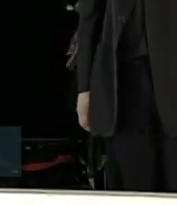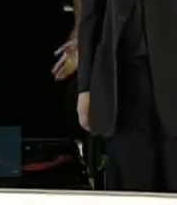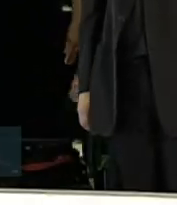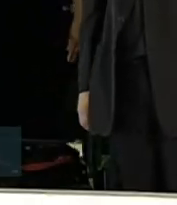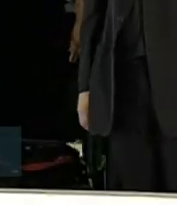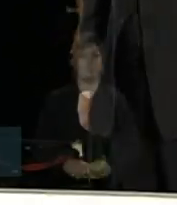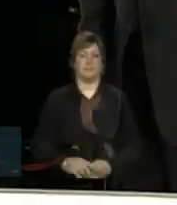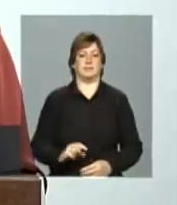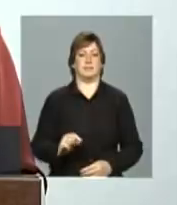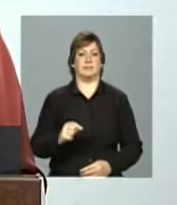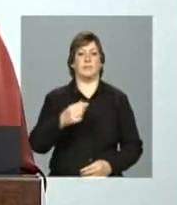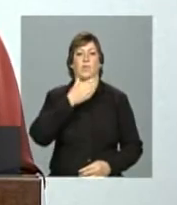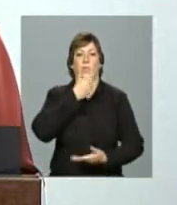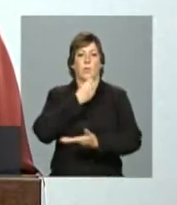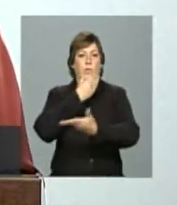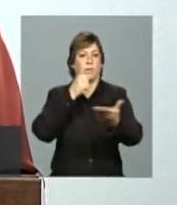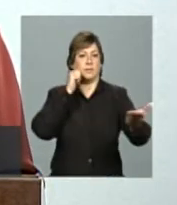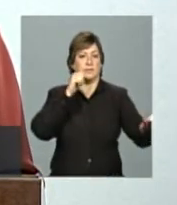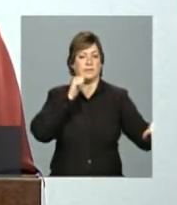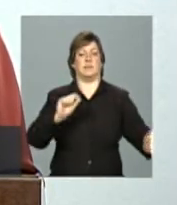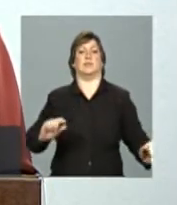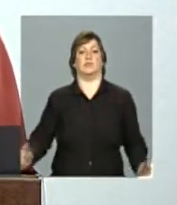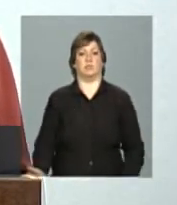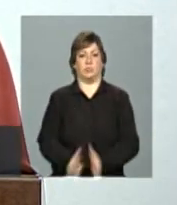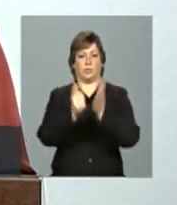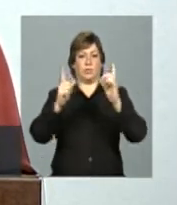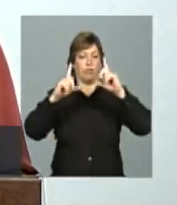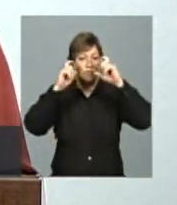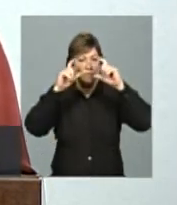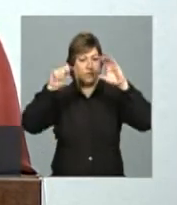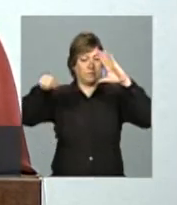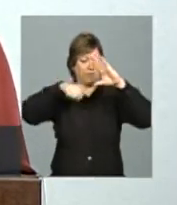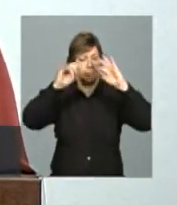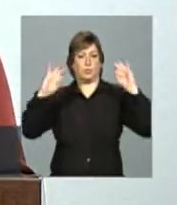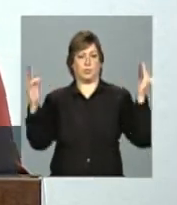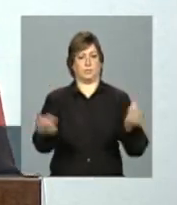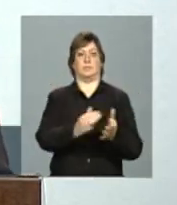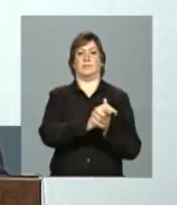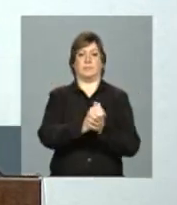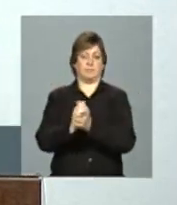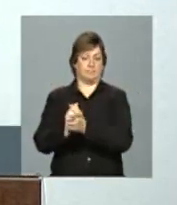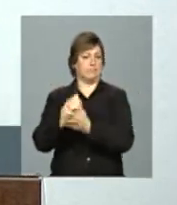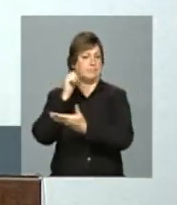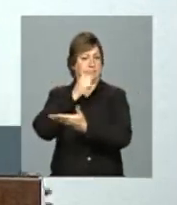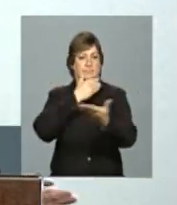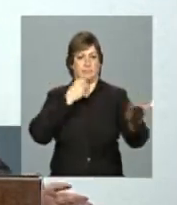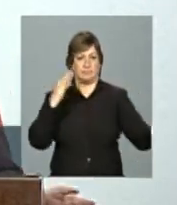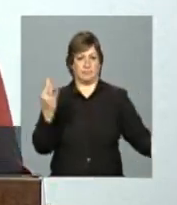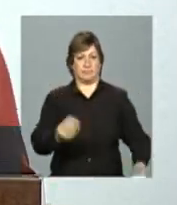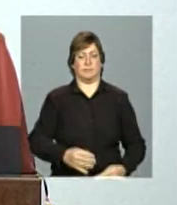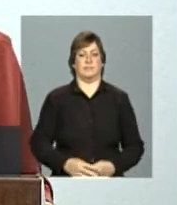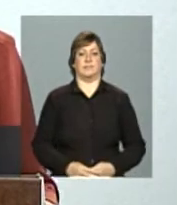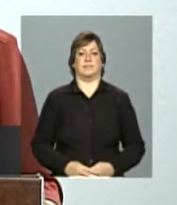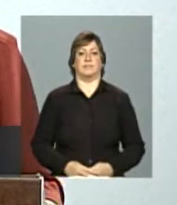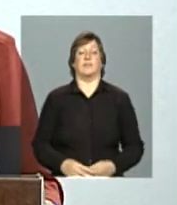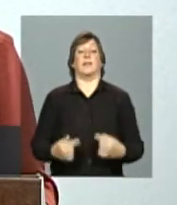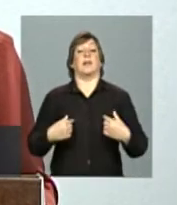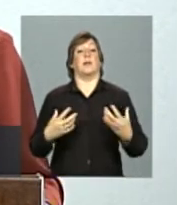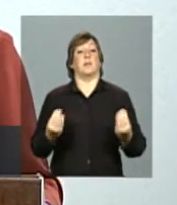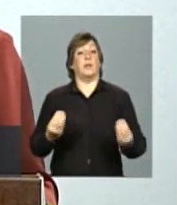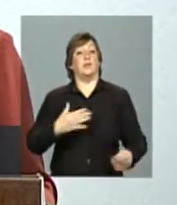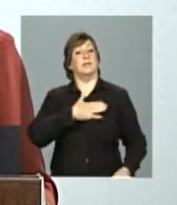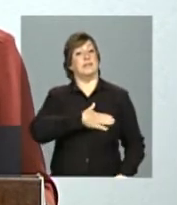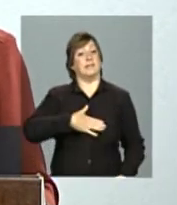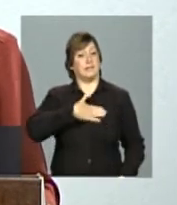senhores e senhoras jornalistas fotógrafos e cinegrafistas senhoras e senhores é uma grande